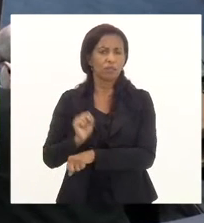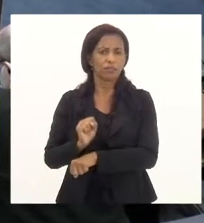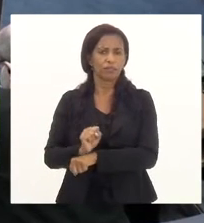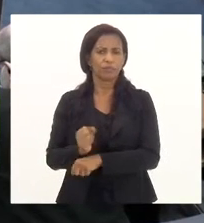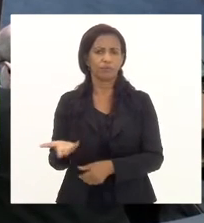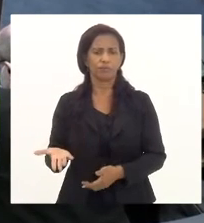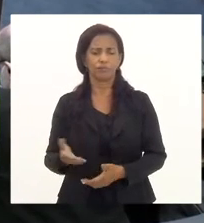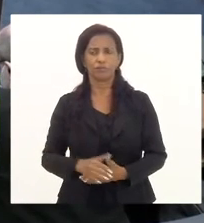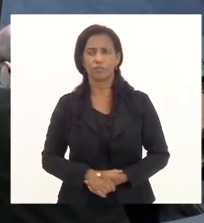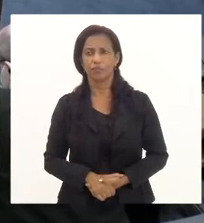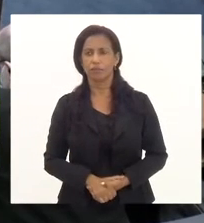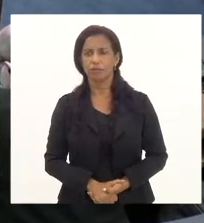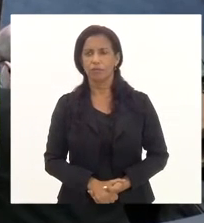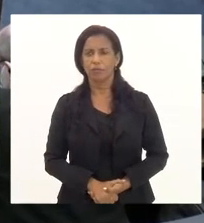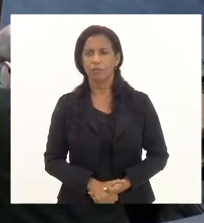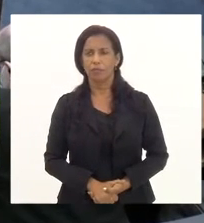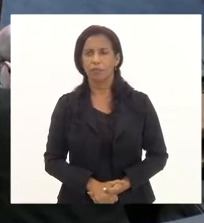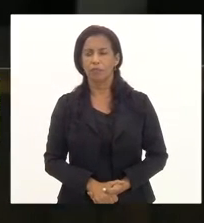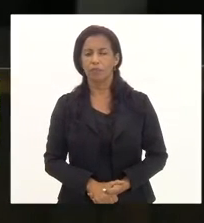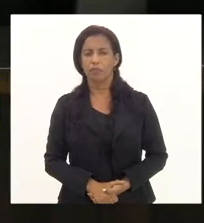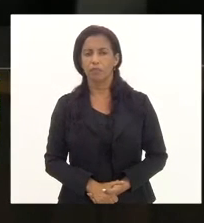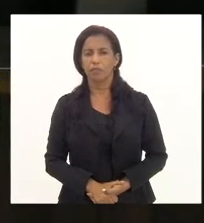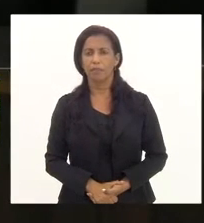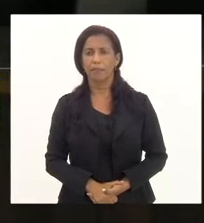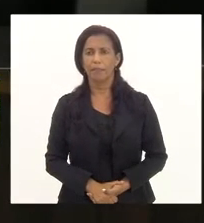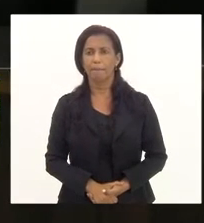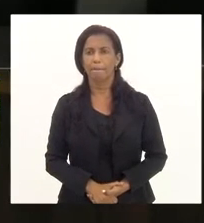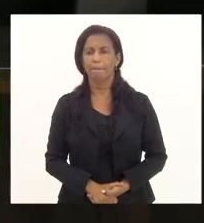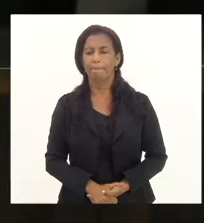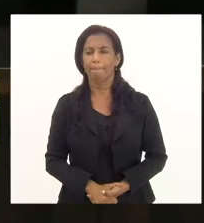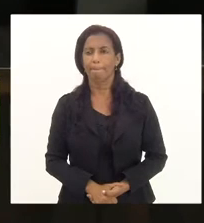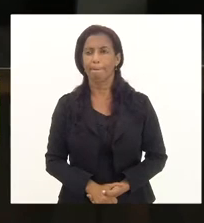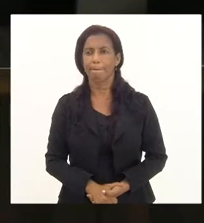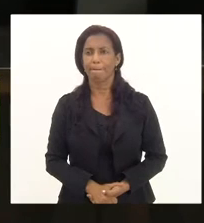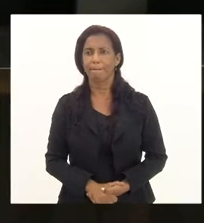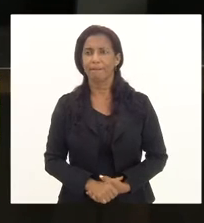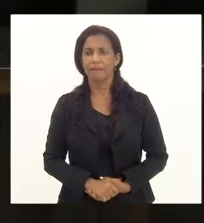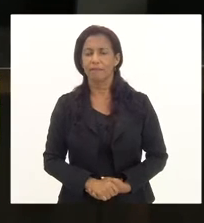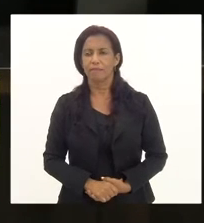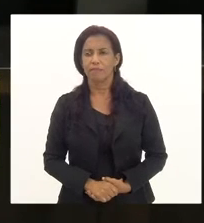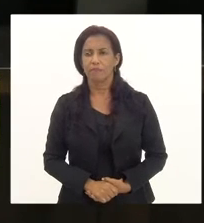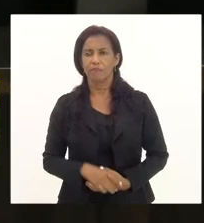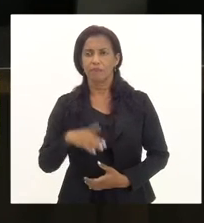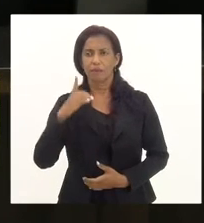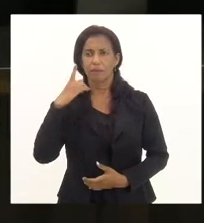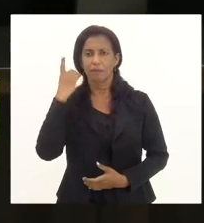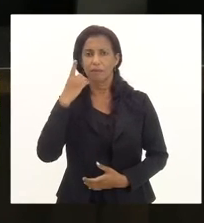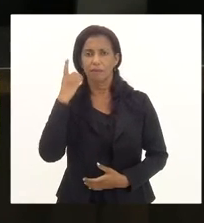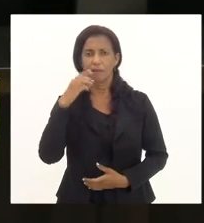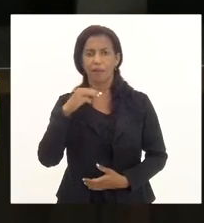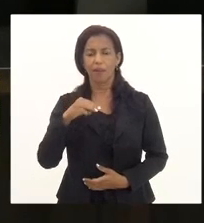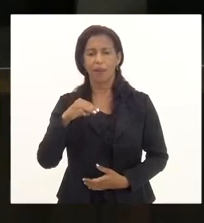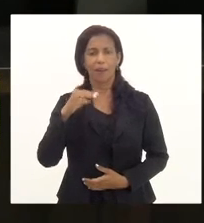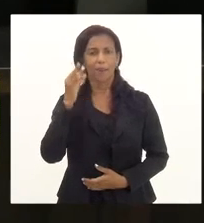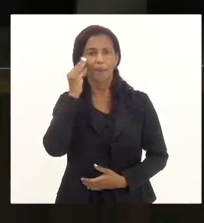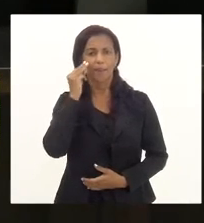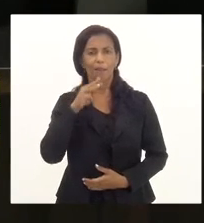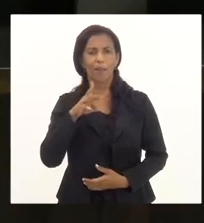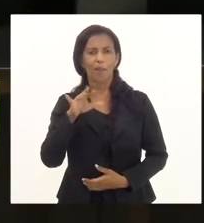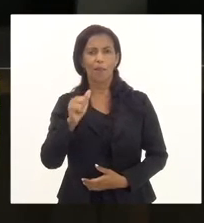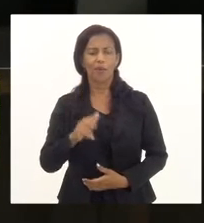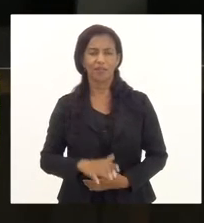obrigado obrigado senhor Deputado A Mônica